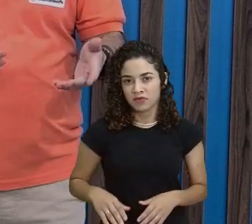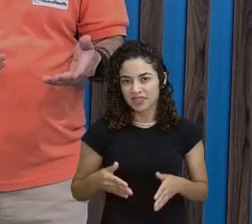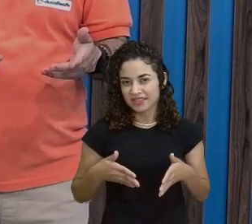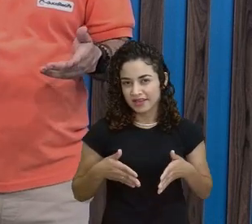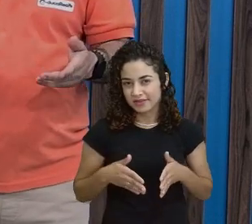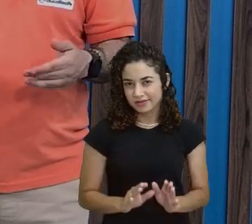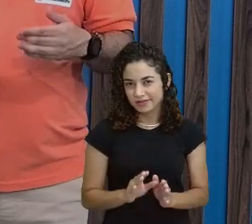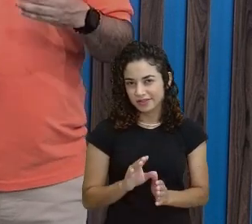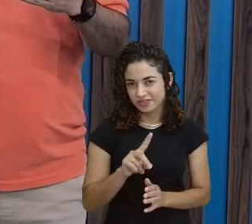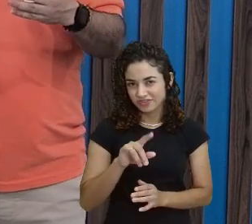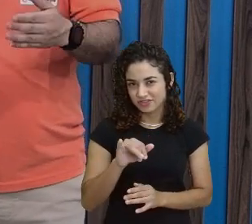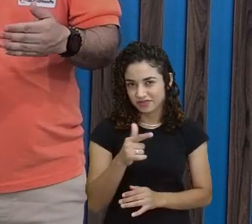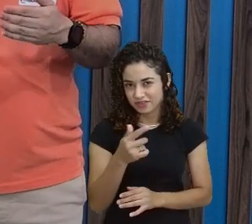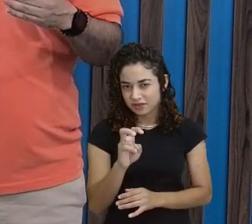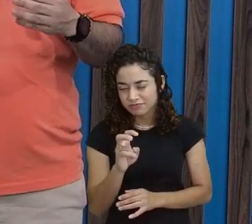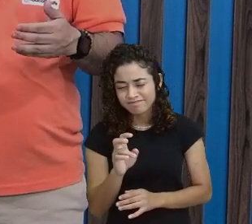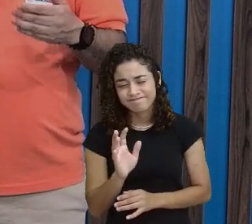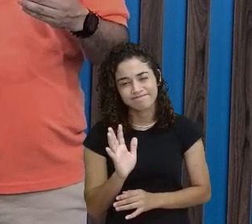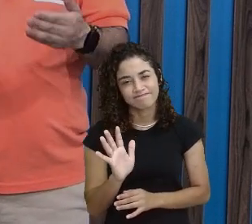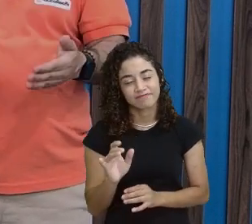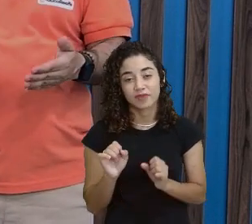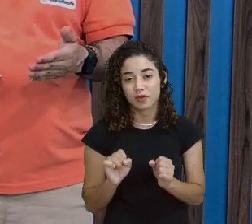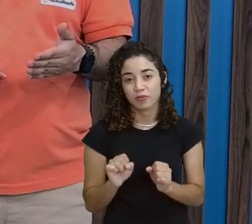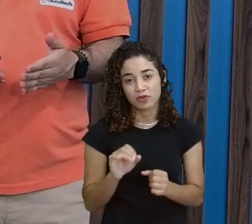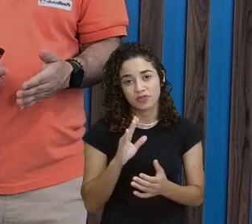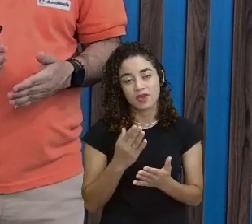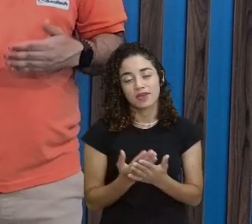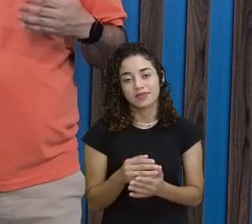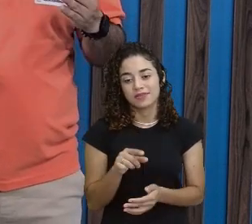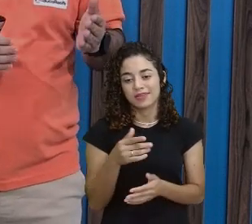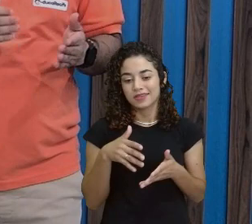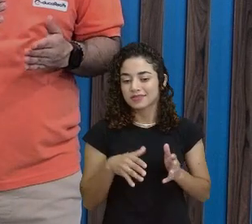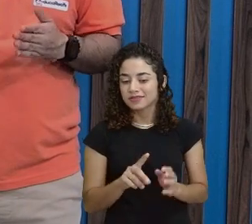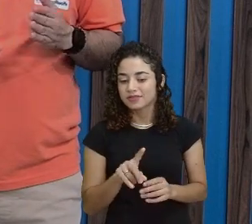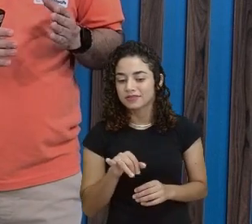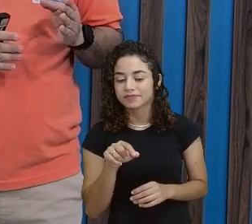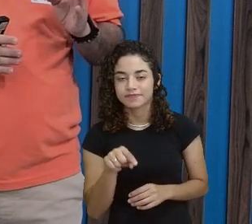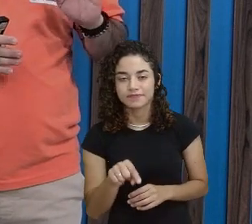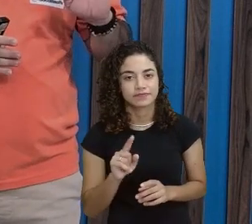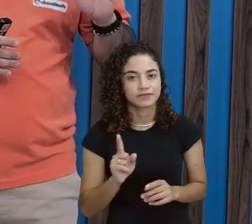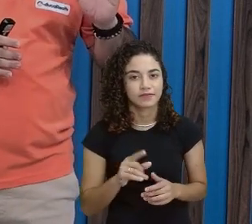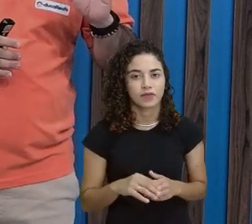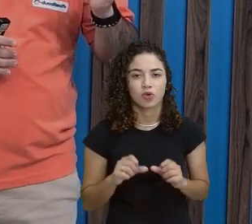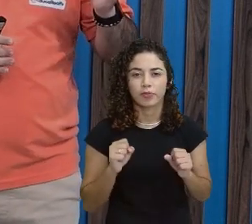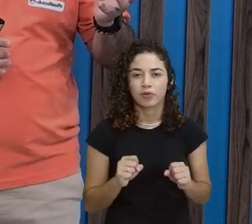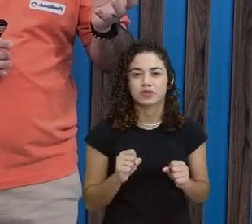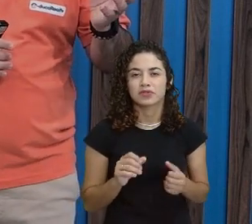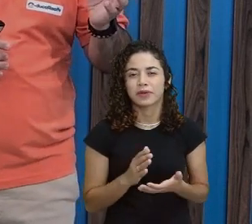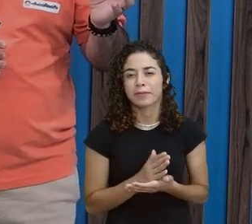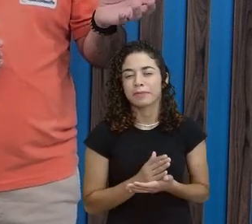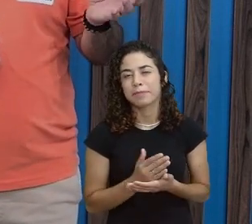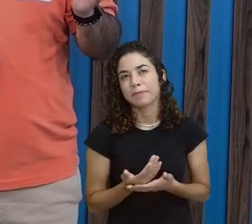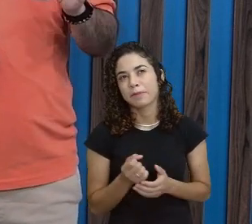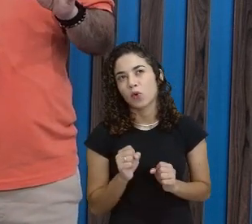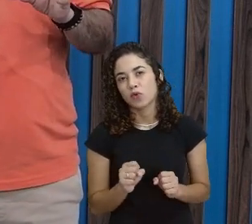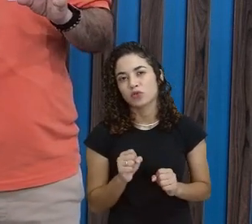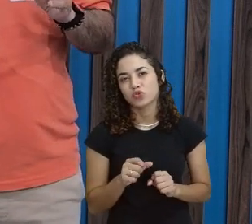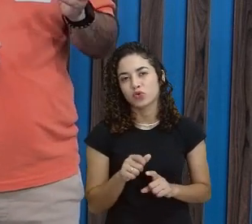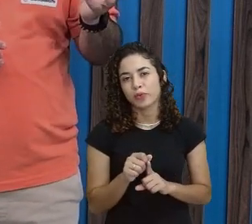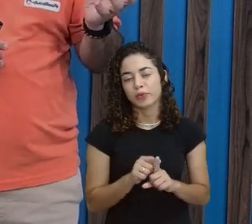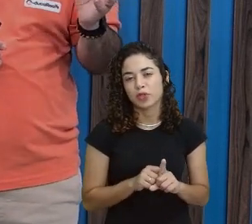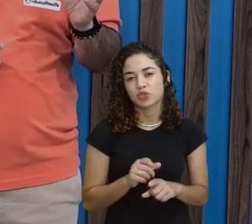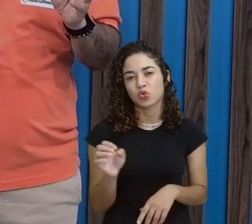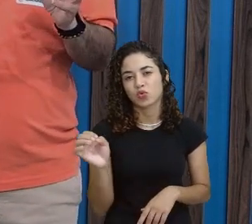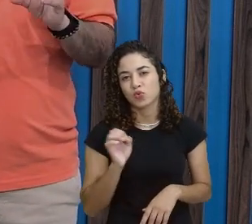nessa data, né? Acredita-se, inclusive, que ele não nasceu nessa data. Talvez ele tenha nascido ali mais para o mês de outubro, né?